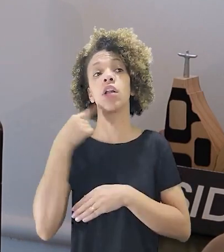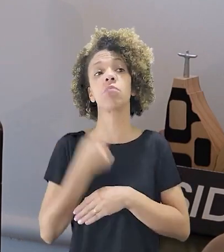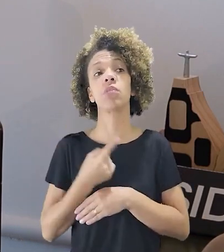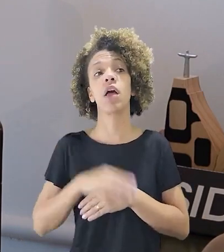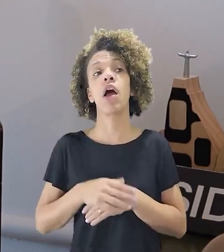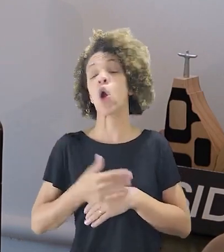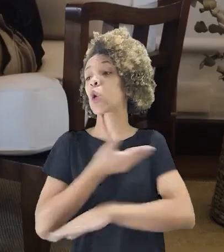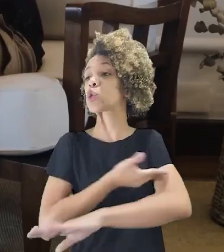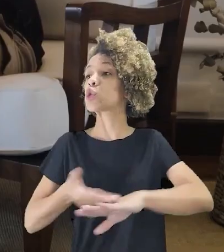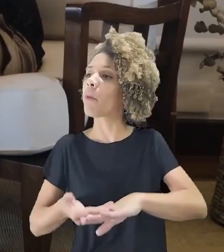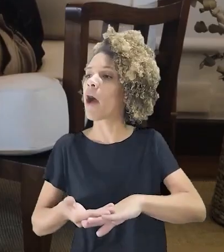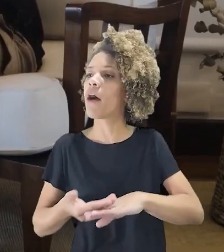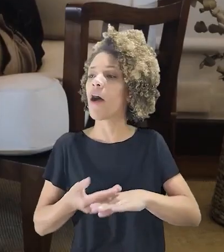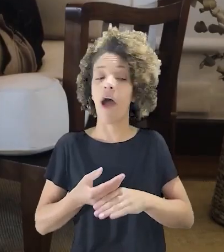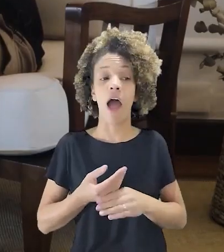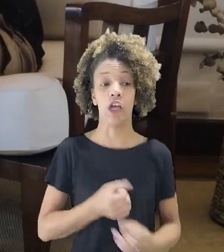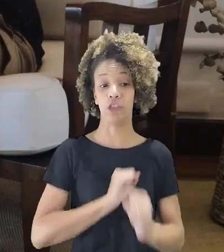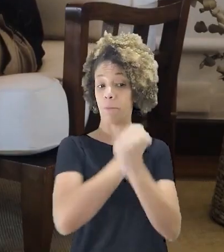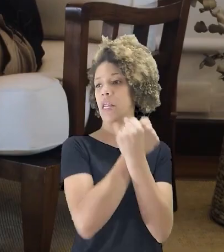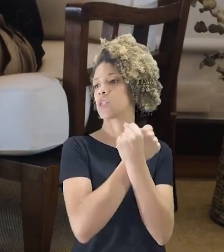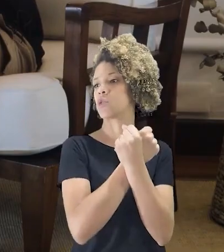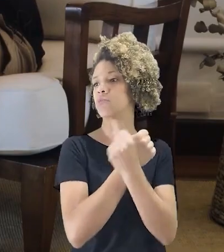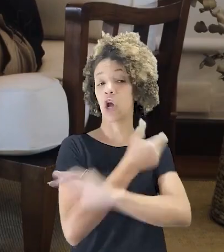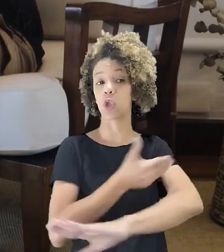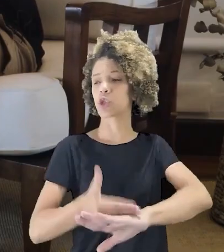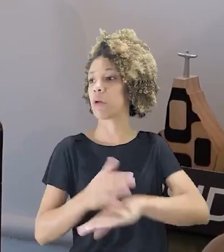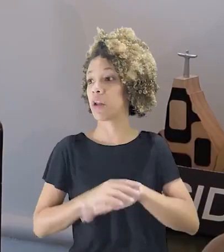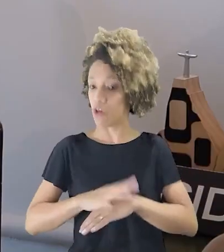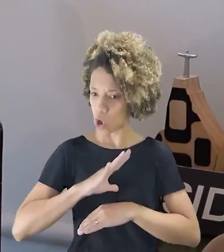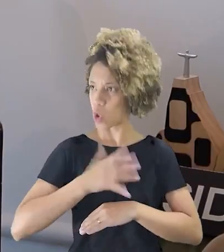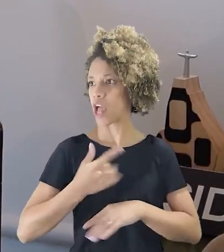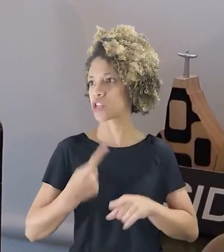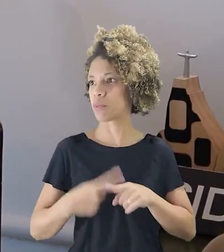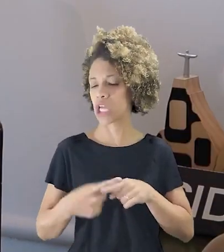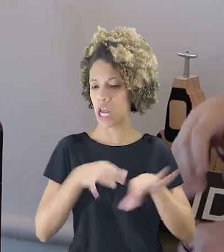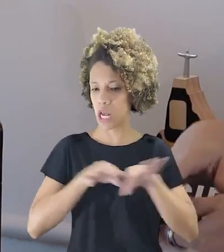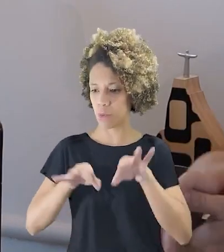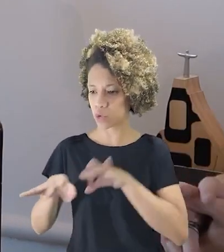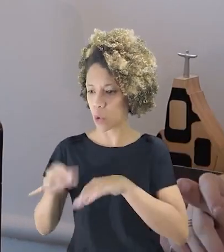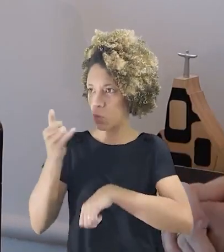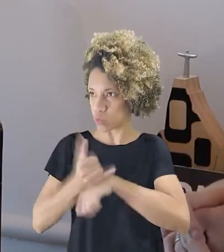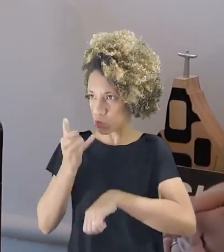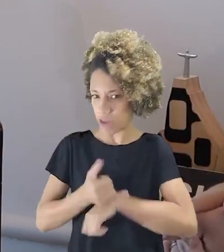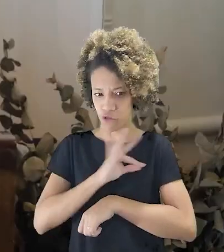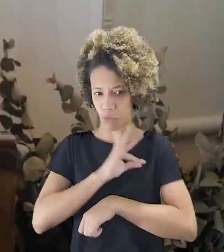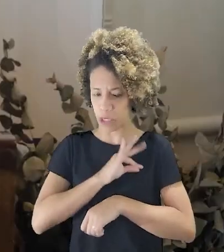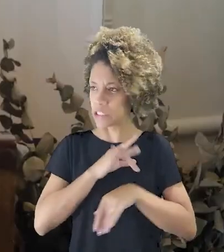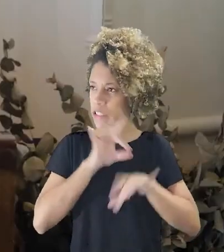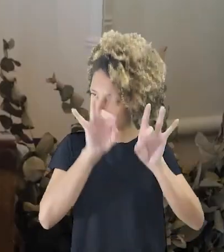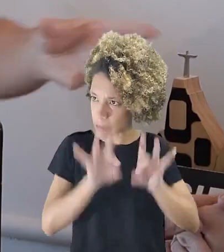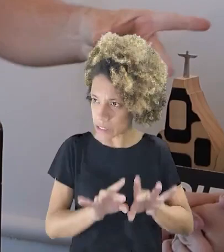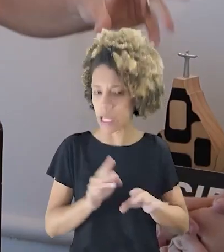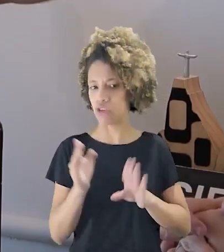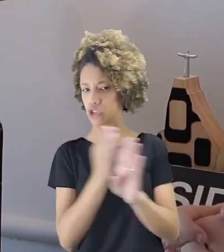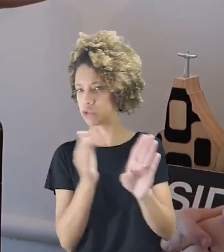camburão. Uhum. Ele teve a coragem de falar isso, porque ele montou uma delegacia especializada em investigação